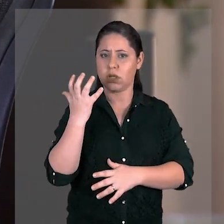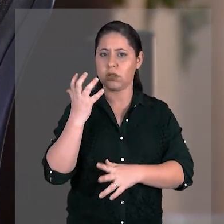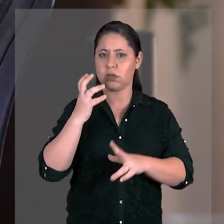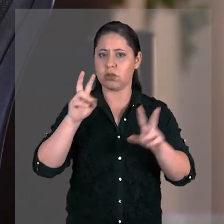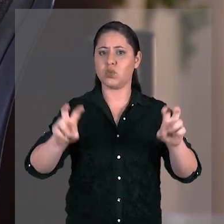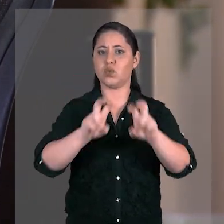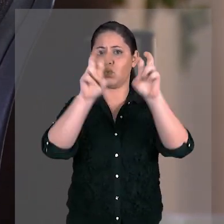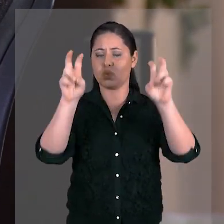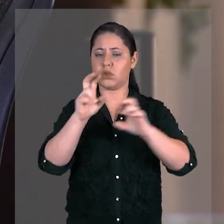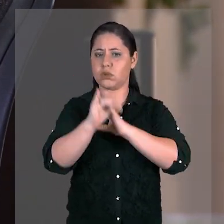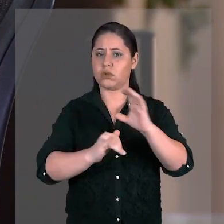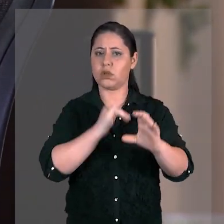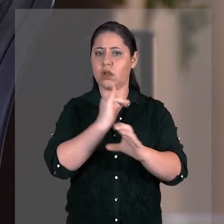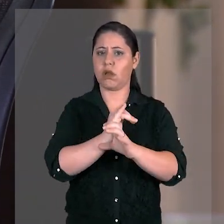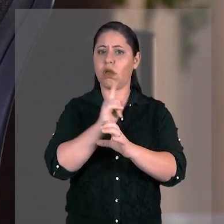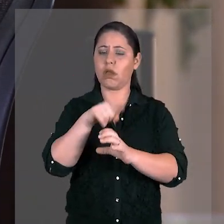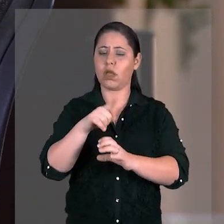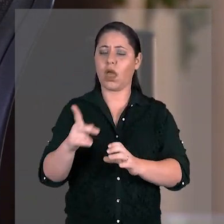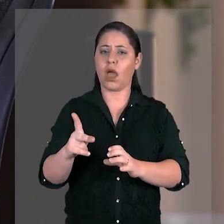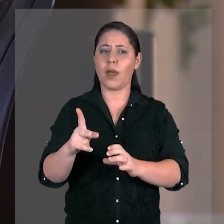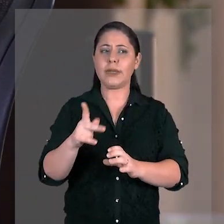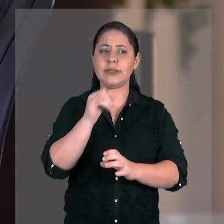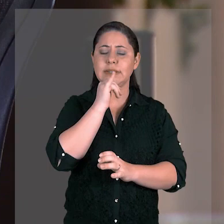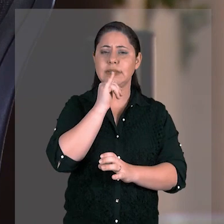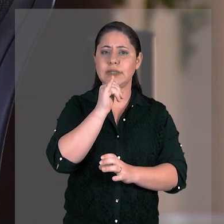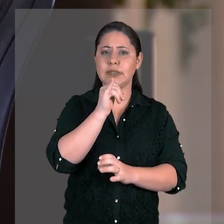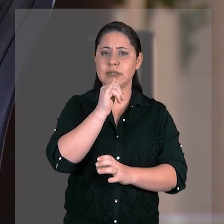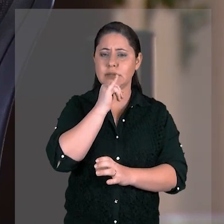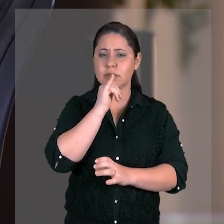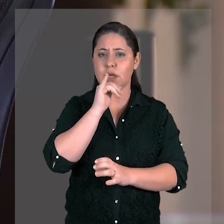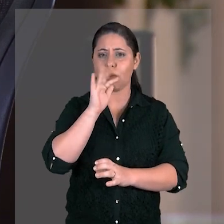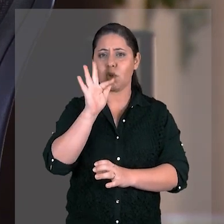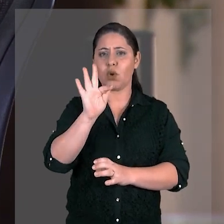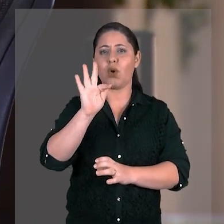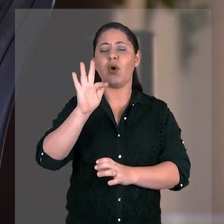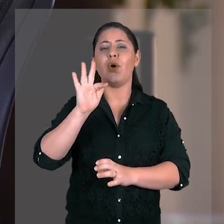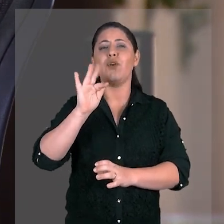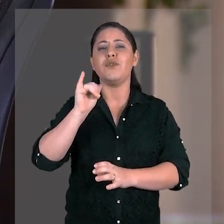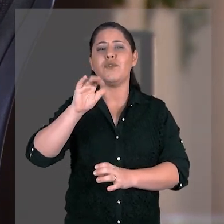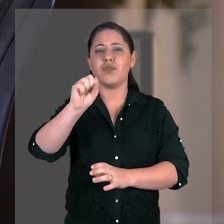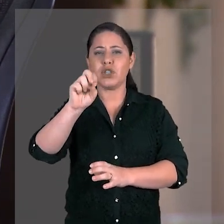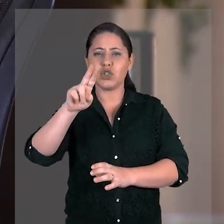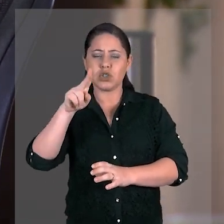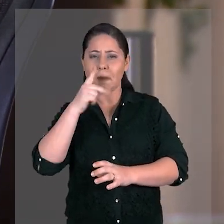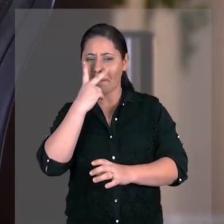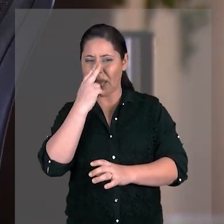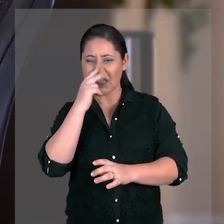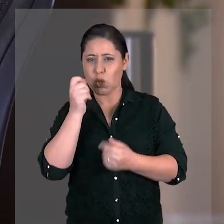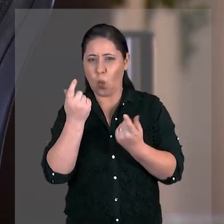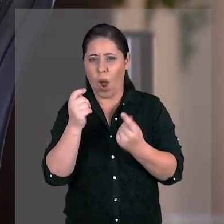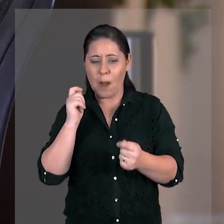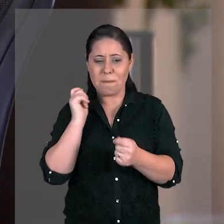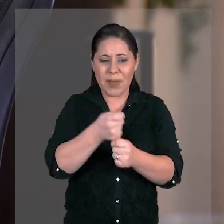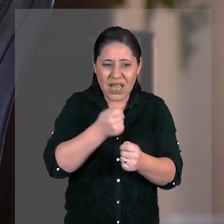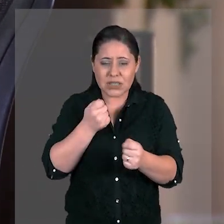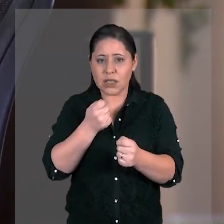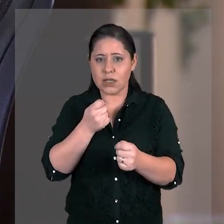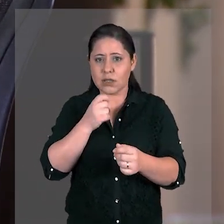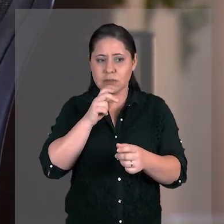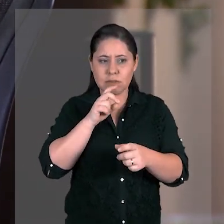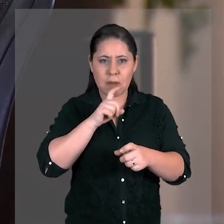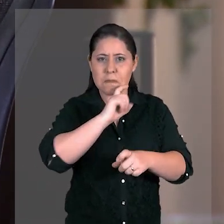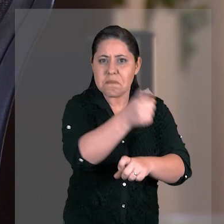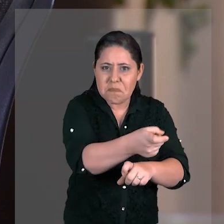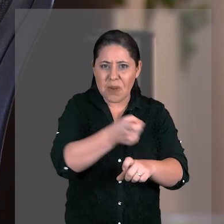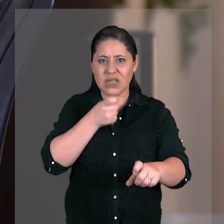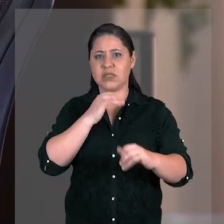via digital, que são os crimes cibernéticos. Por exemplo, phishing, que você vai pescar as informações da pessoa que